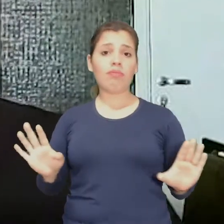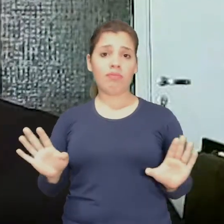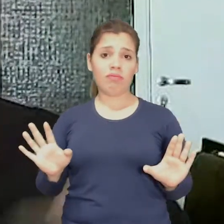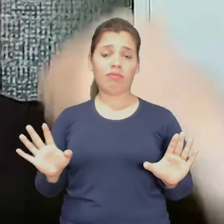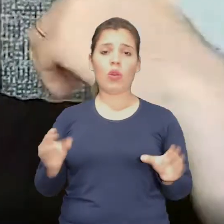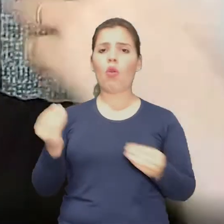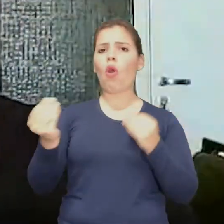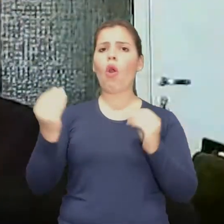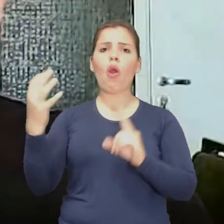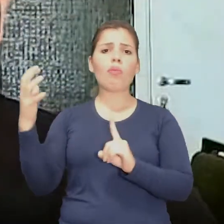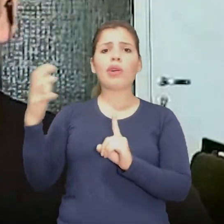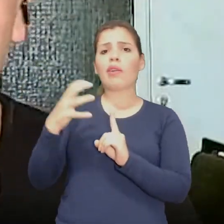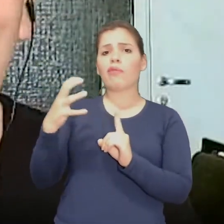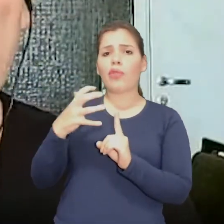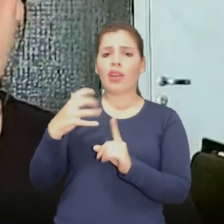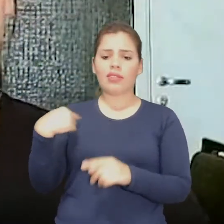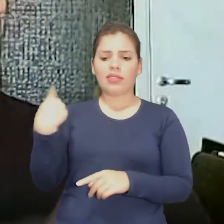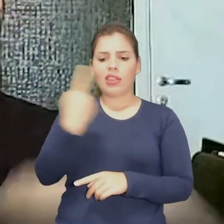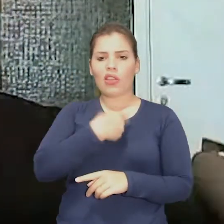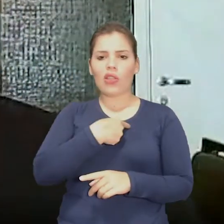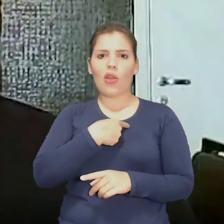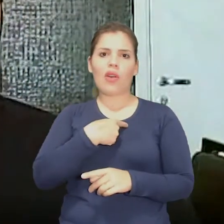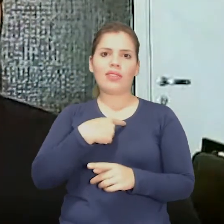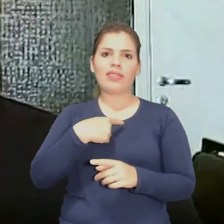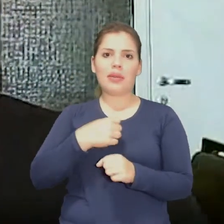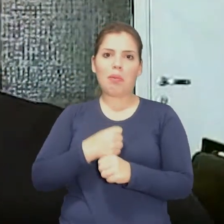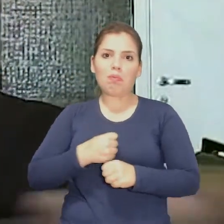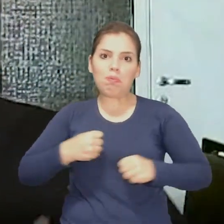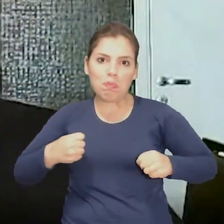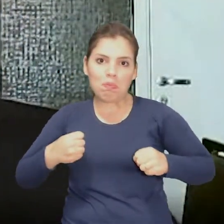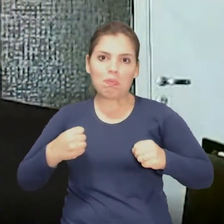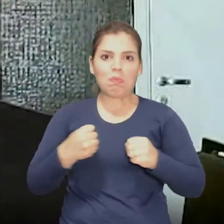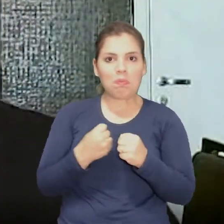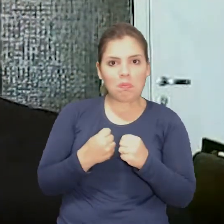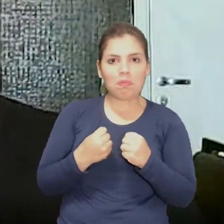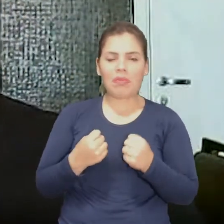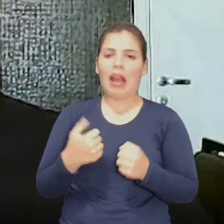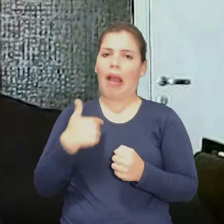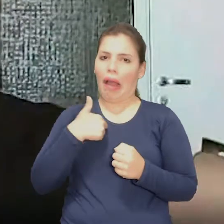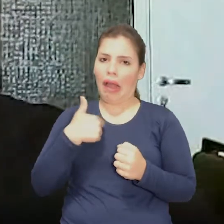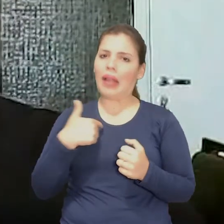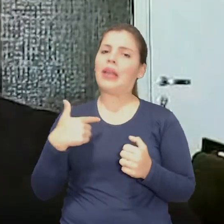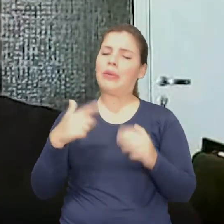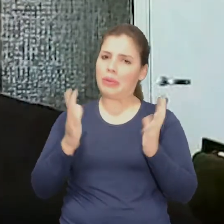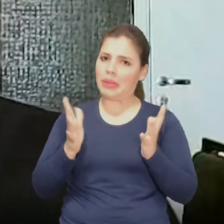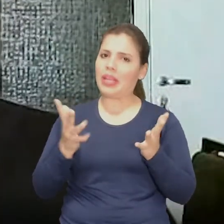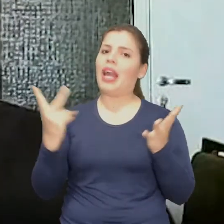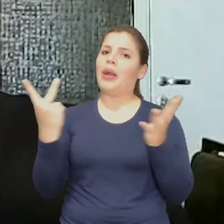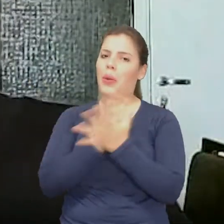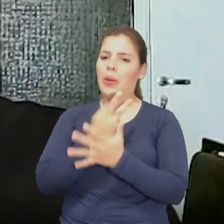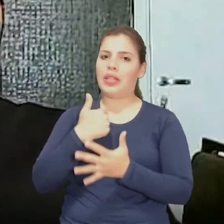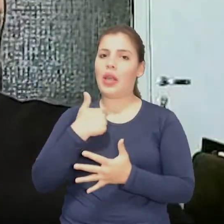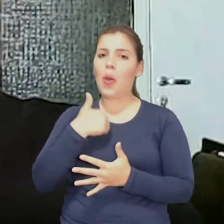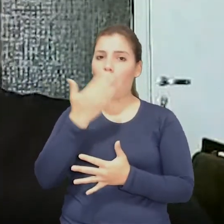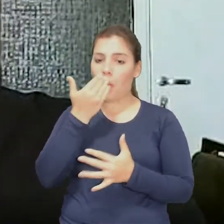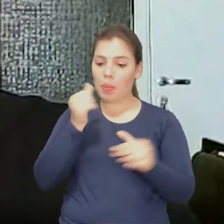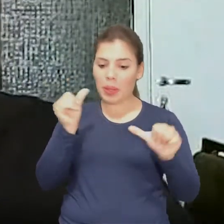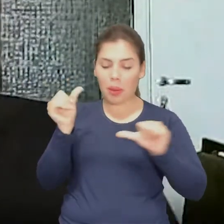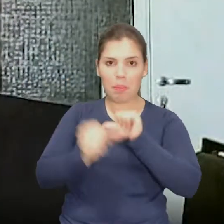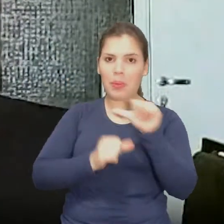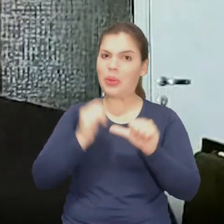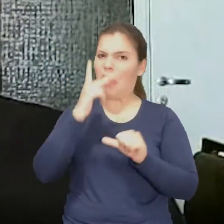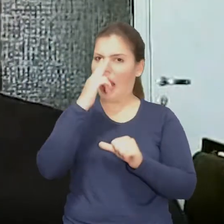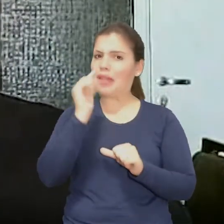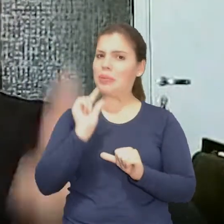nosso peso. Eu sei que talvez você esteja passando por essa situação, eu também estou passando, mudei um pouco a alimentação, às vezes eu acho que ganhei um